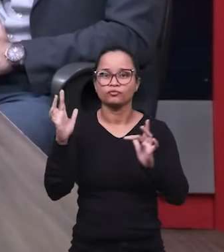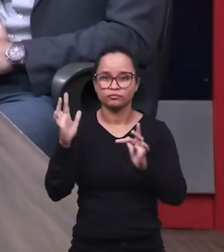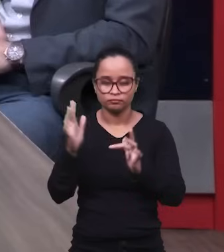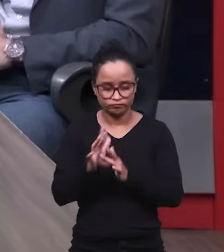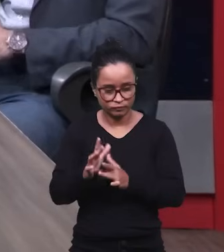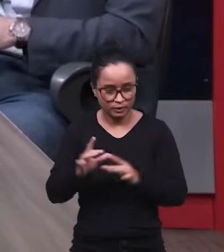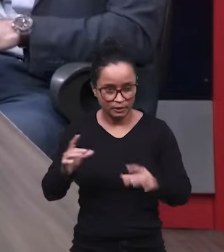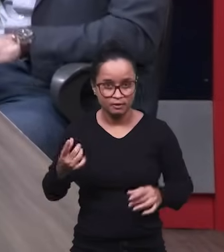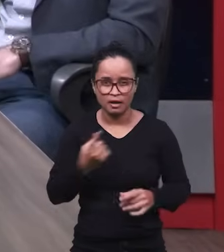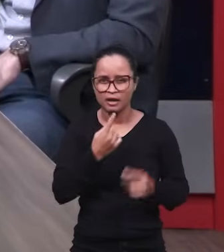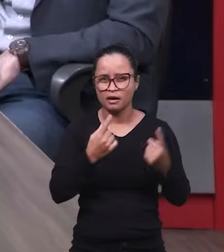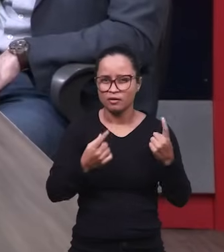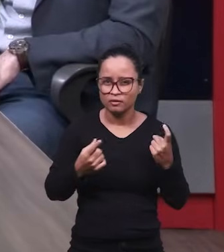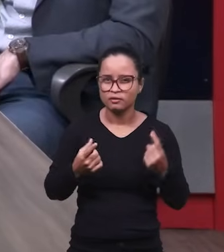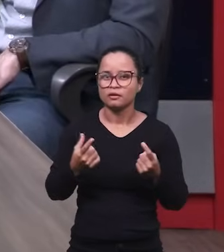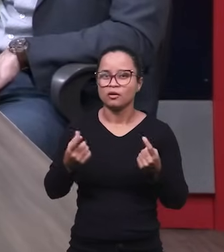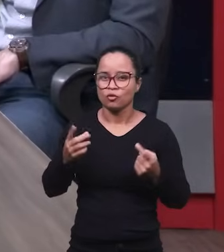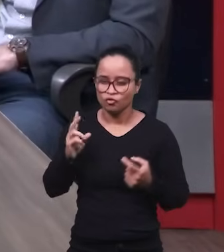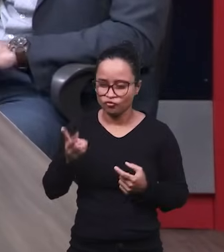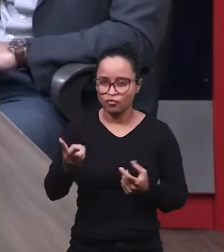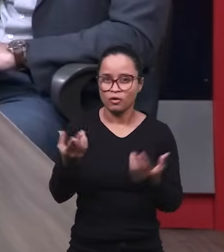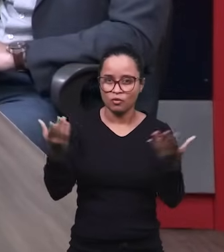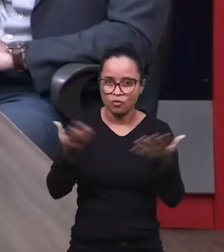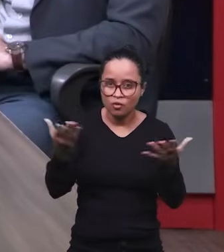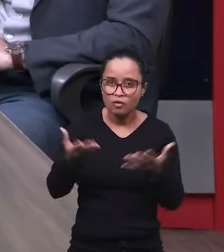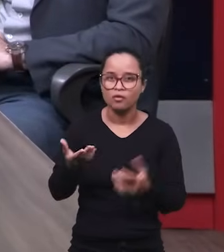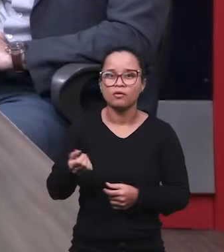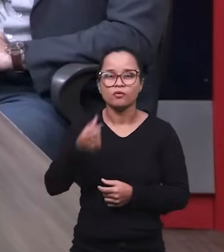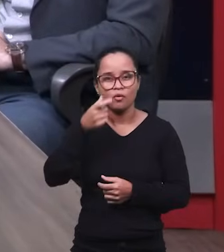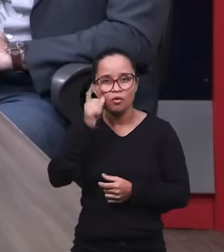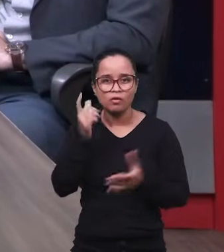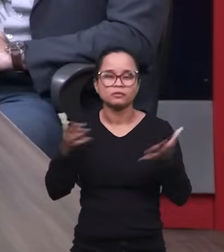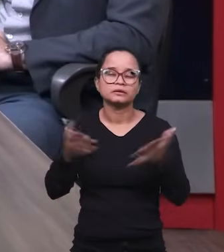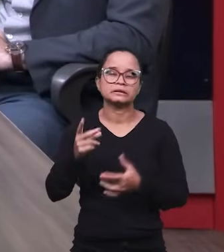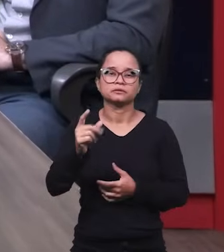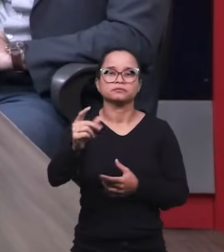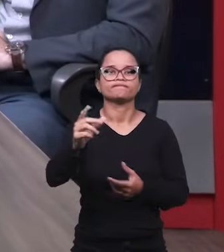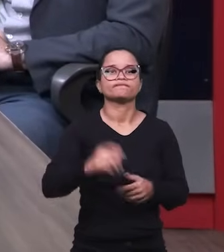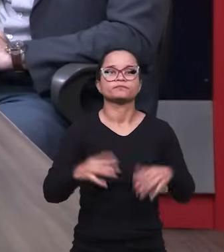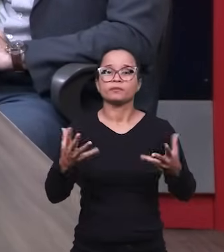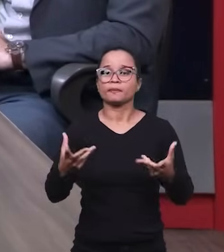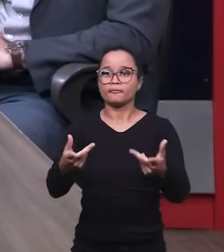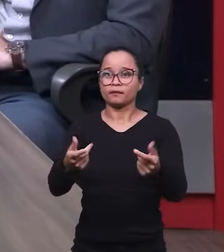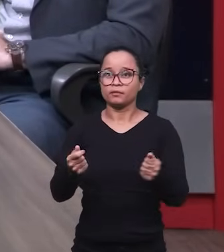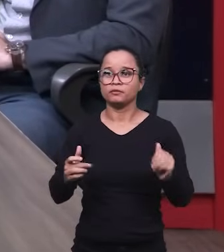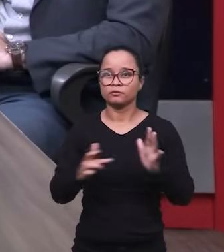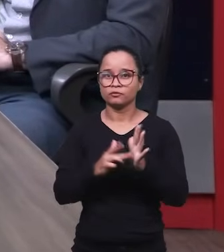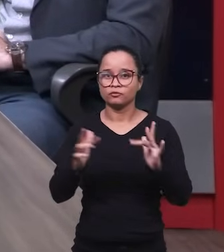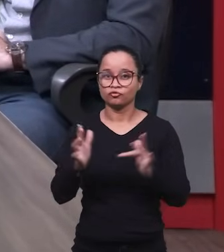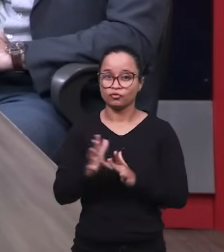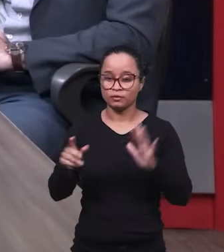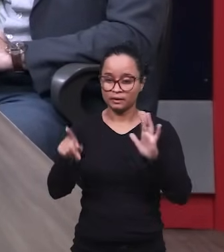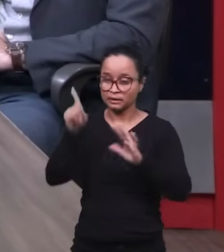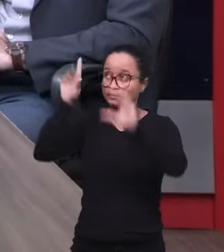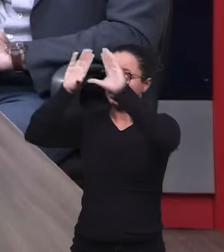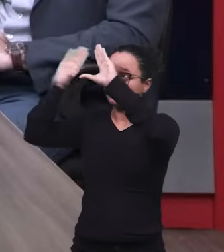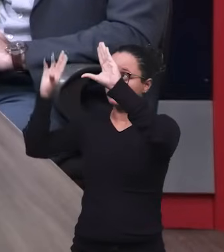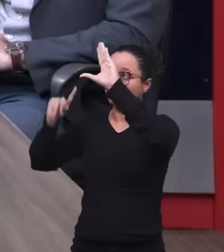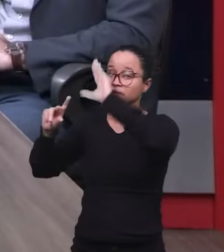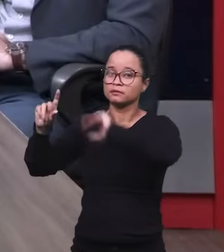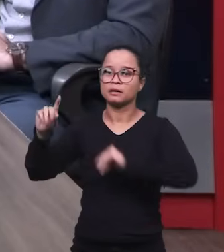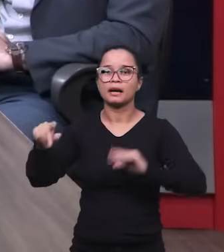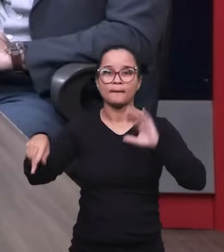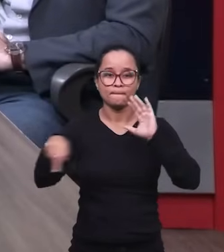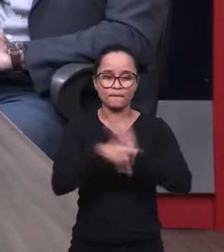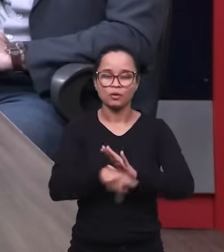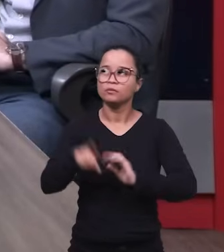absoluto. Ele é o mesmo ontem, hoje, será para sempre. E isso é maravilhoso. A gente vê que Jesus ele traz da eternidade esses